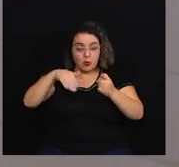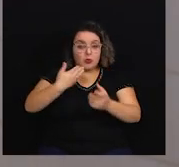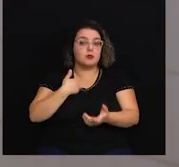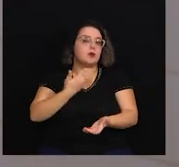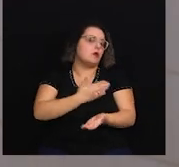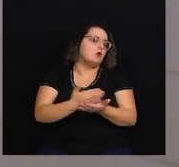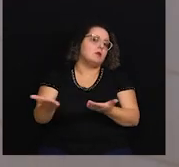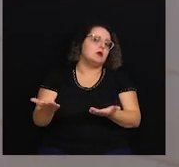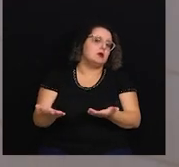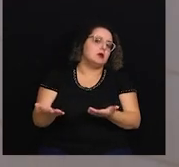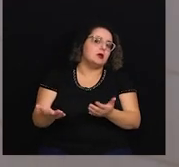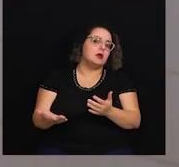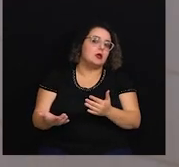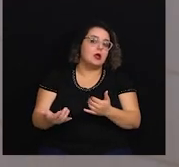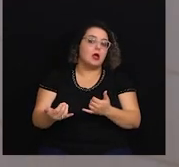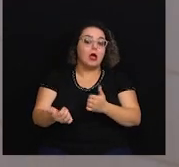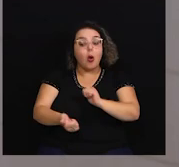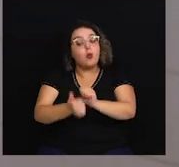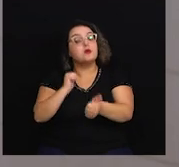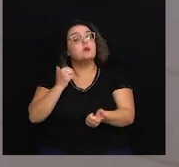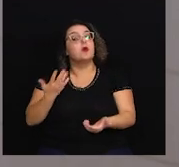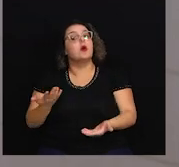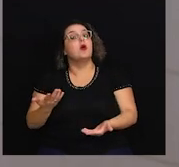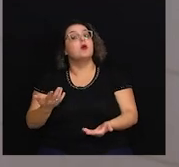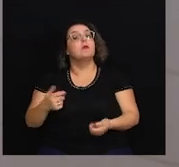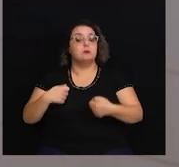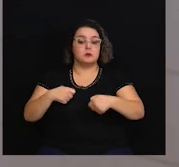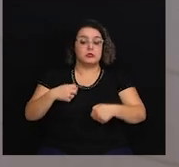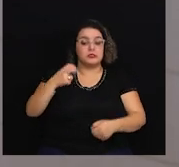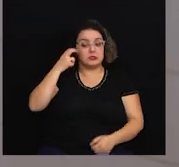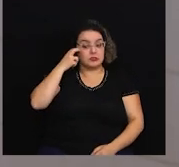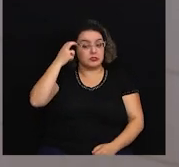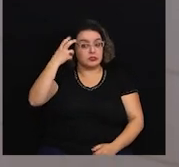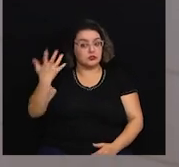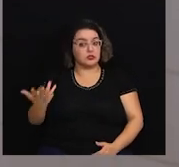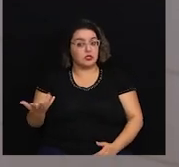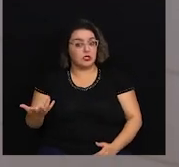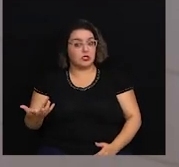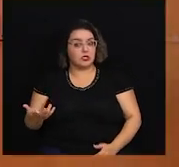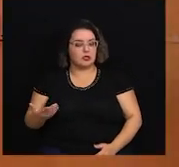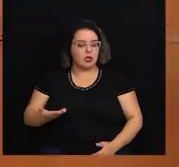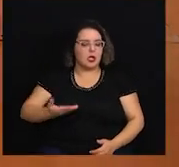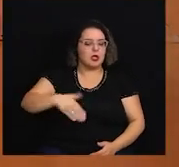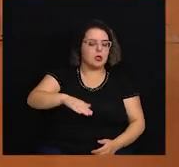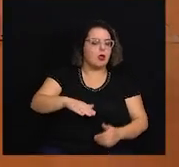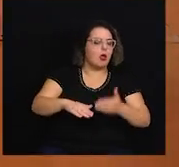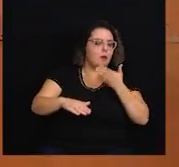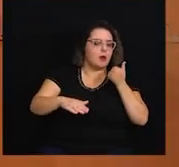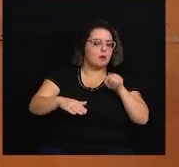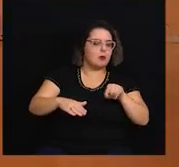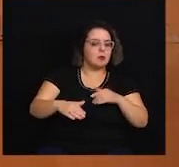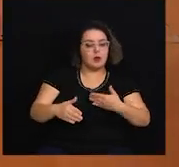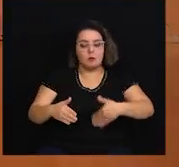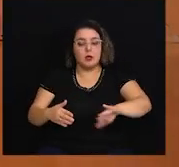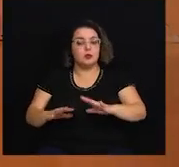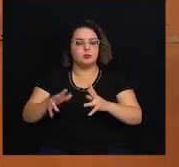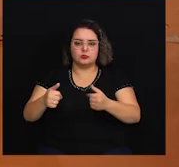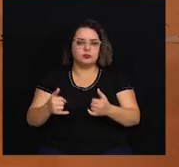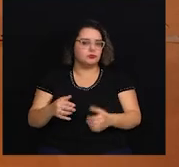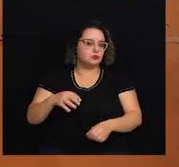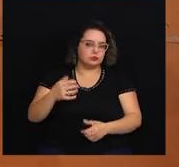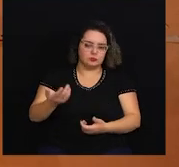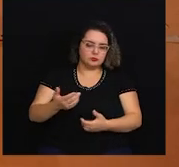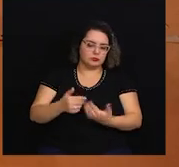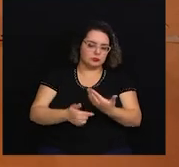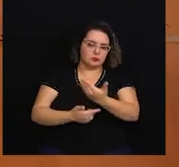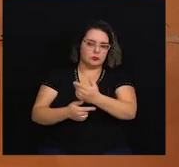então é um jogo Então você tem que ser inteligente esse Golpe é melhor para isso é aquilo o eletrônico então não adianta